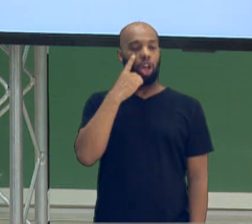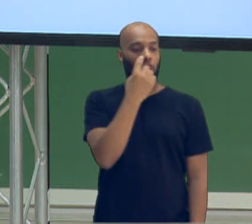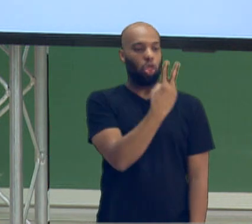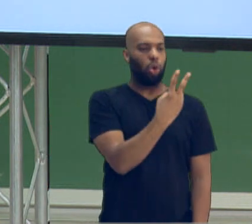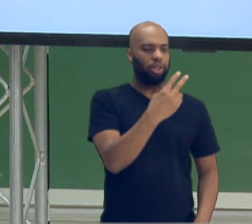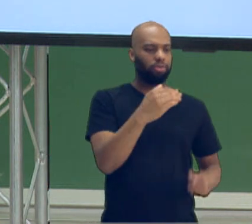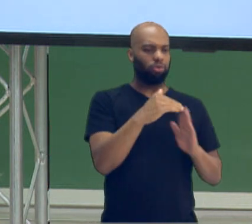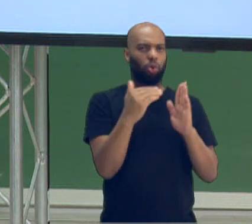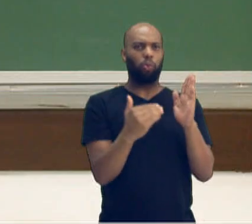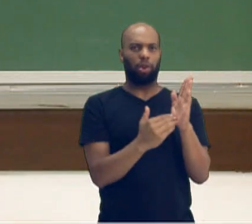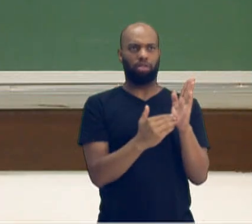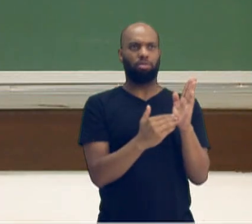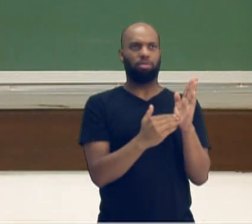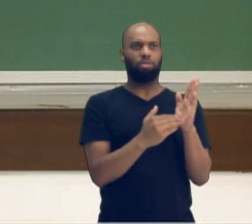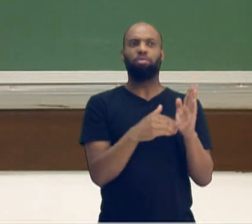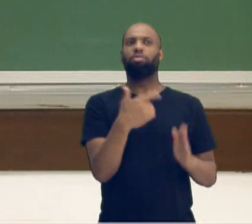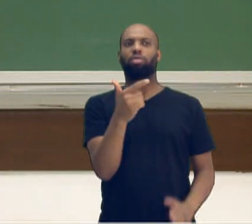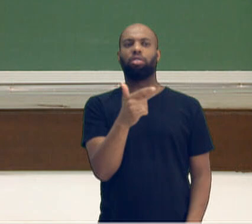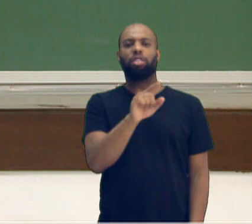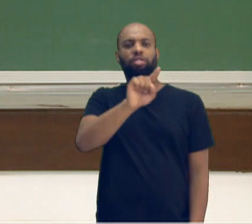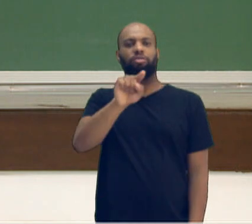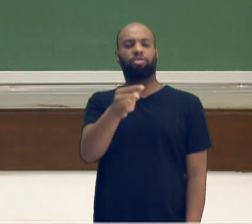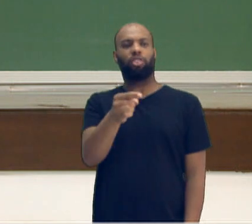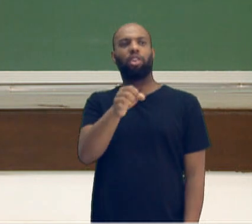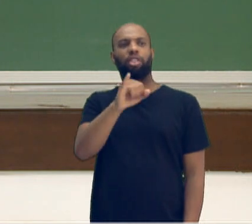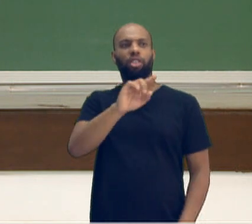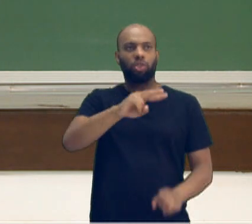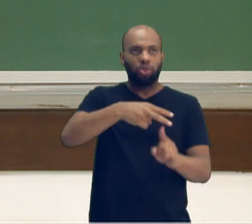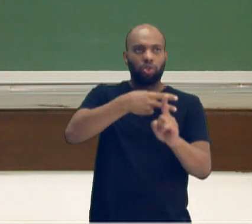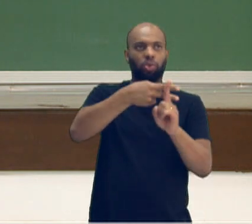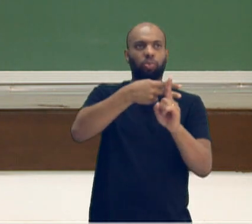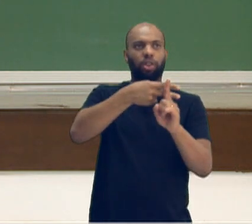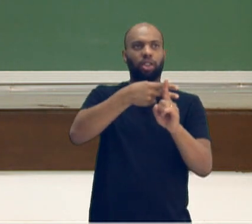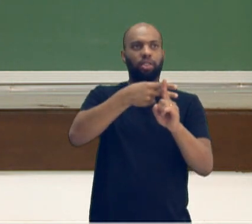quantidade inteira. Se eu dobrar esse número, eu vou ter